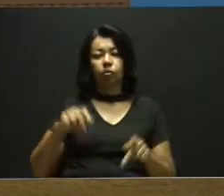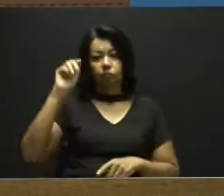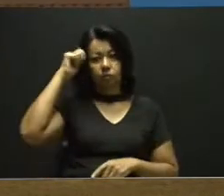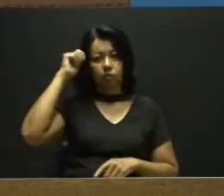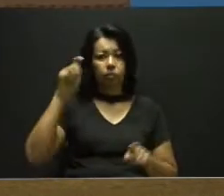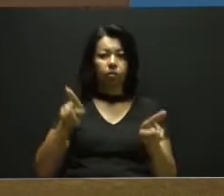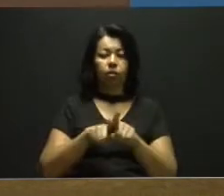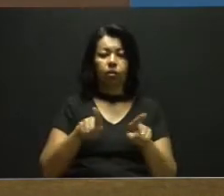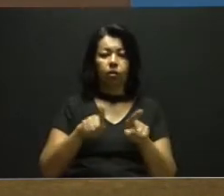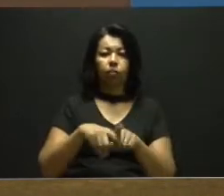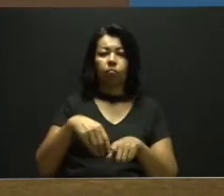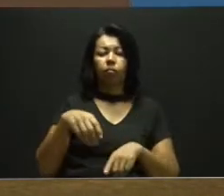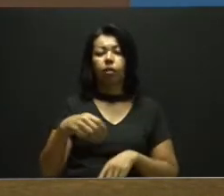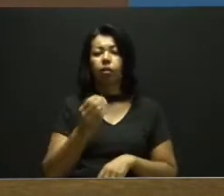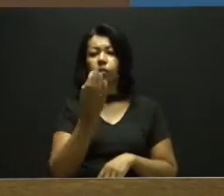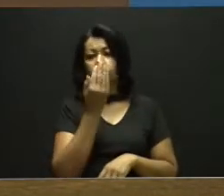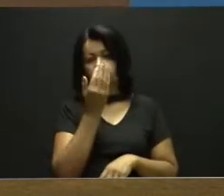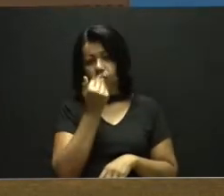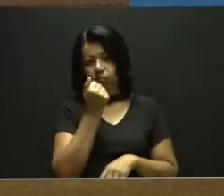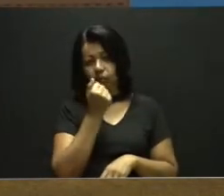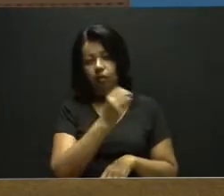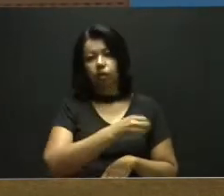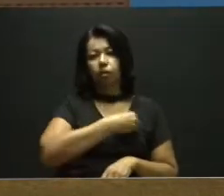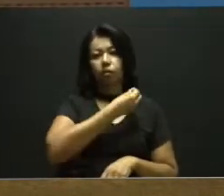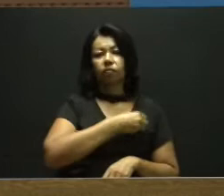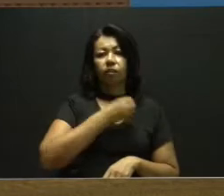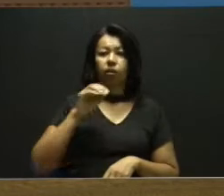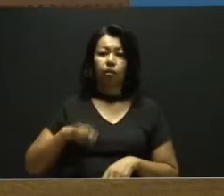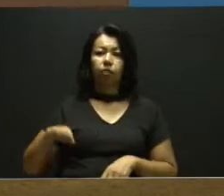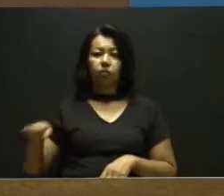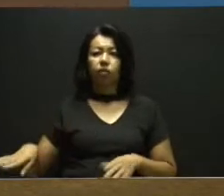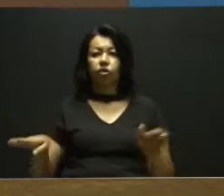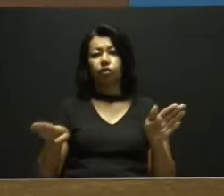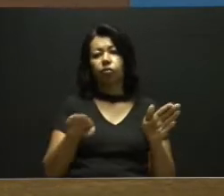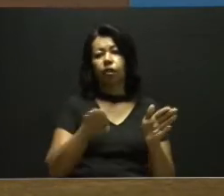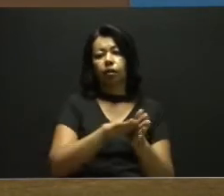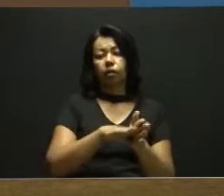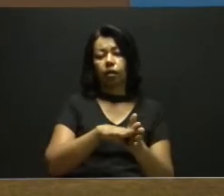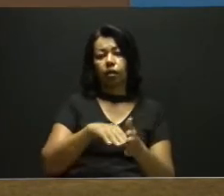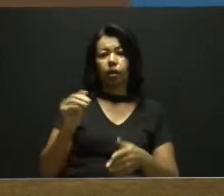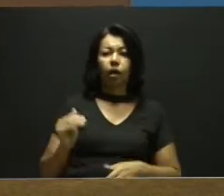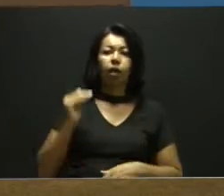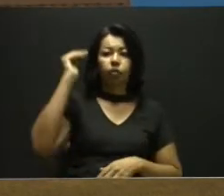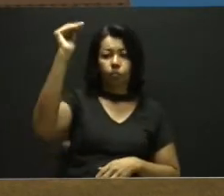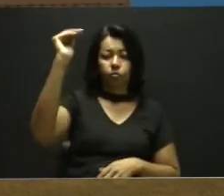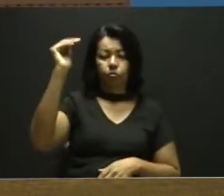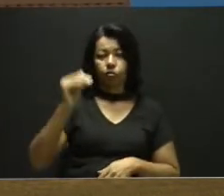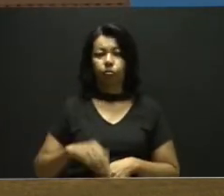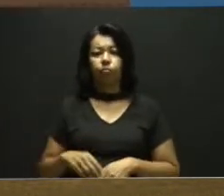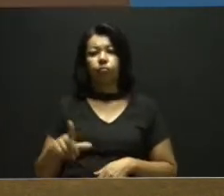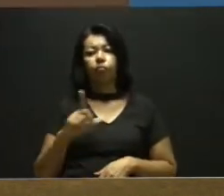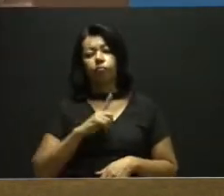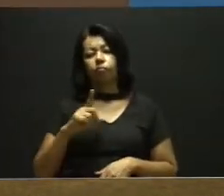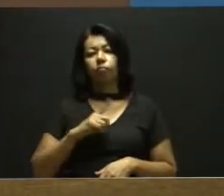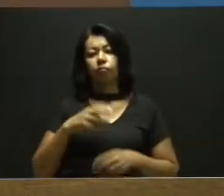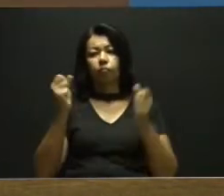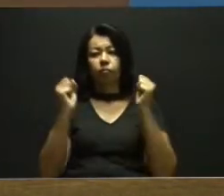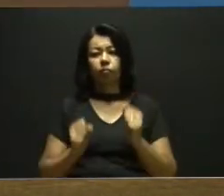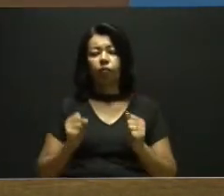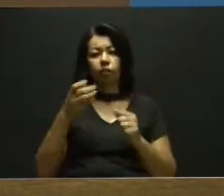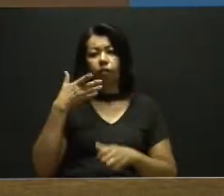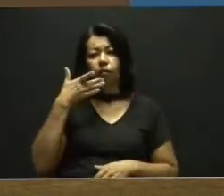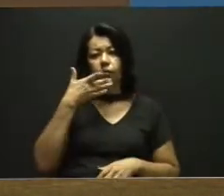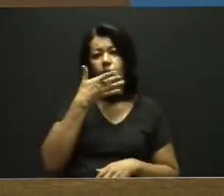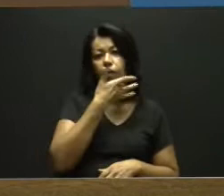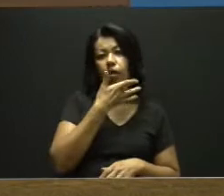da vida infantil a vida adulta temos a possibilidade de saborear diversos pratos